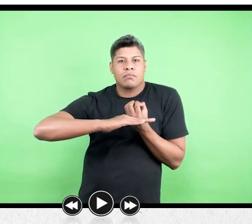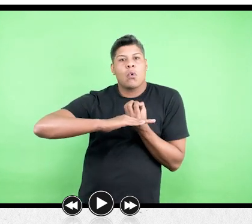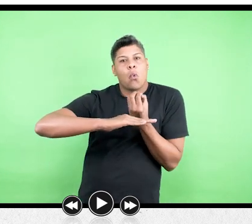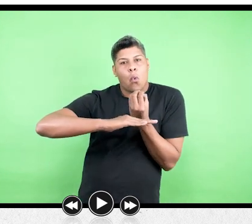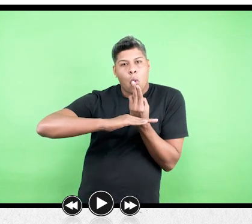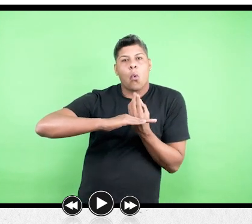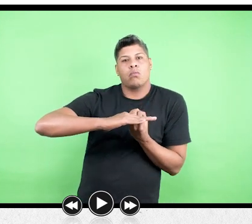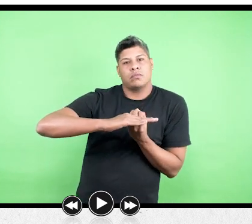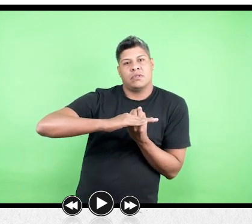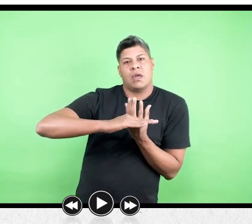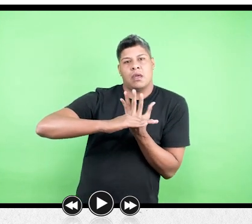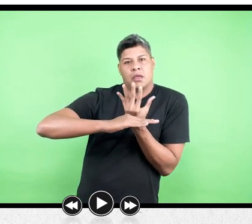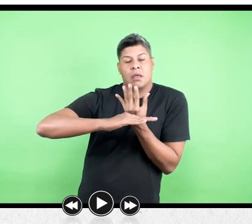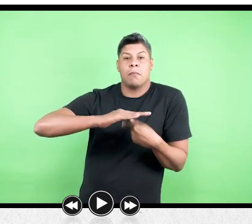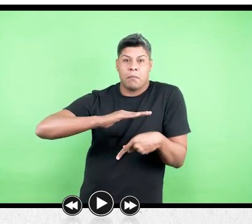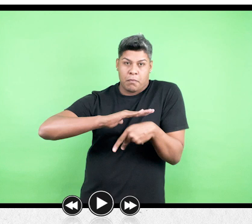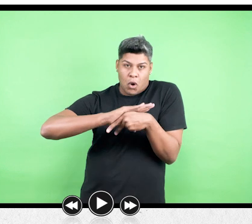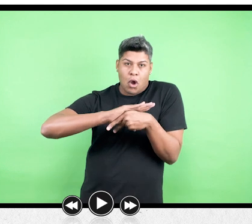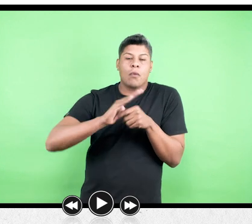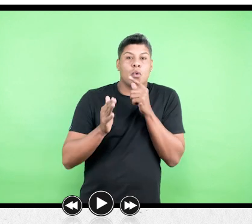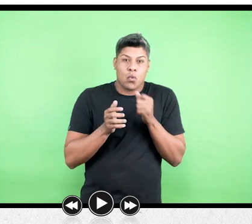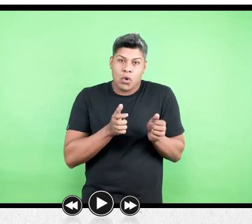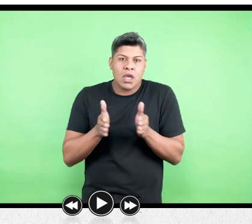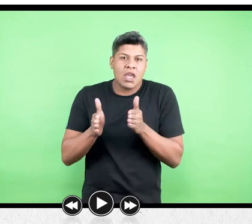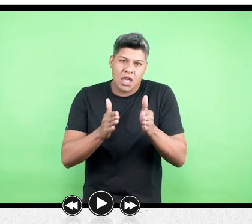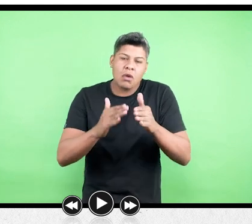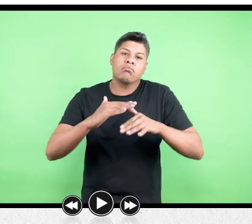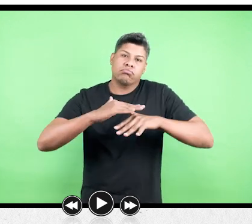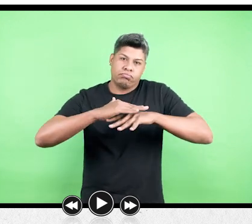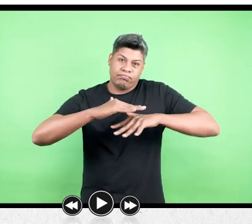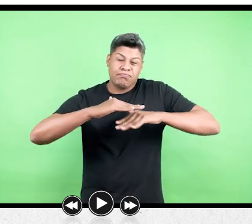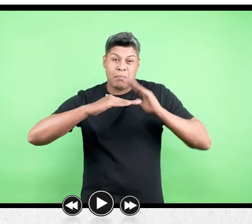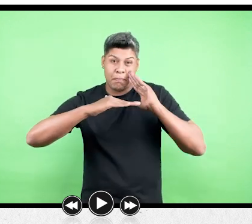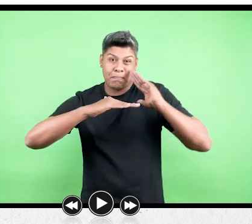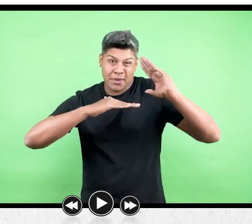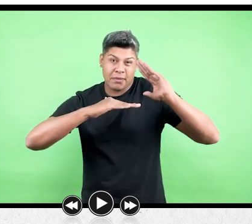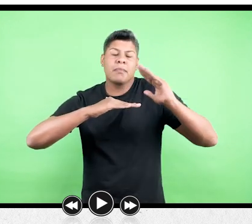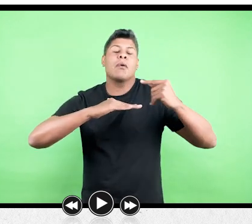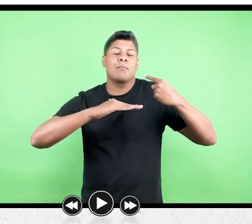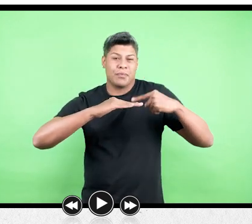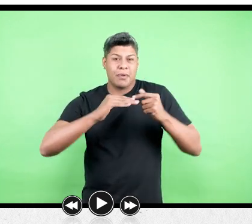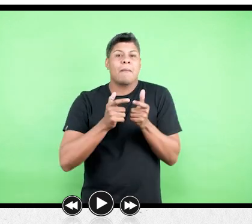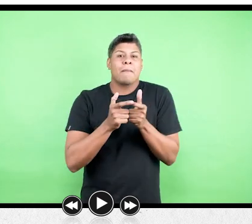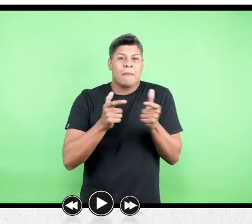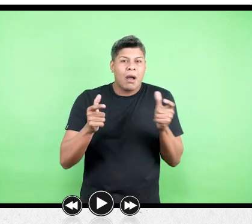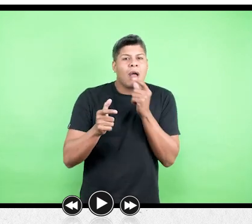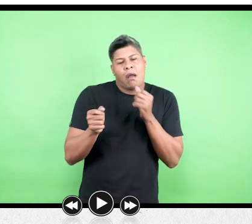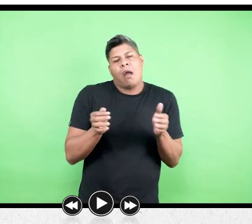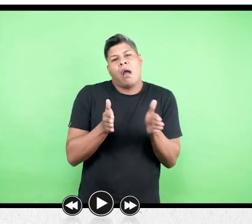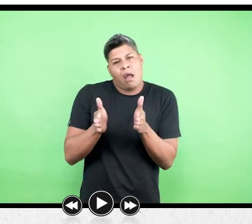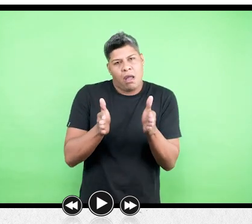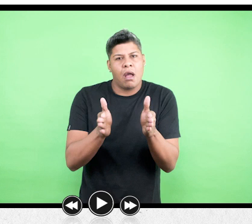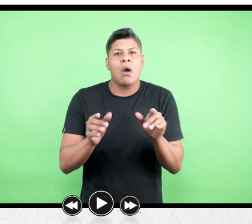um rio. Quando o lençol freático predomina, aí é porque a maior parte da água do lago acaba